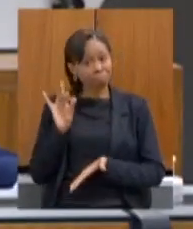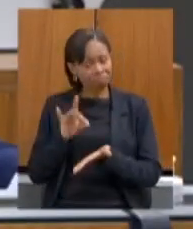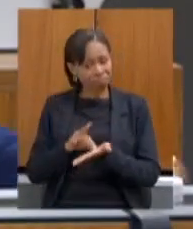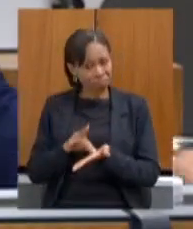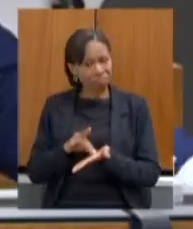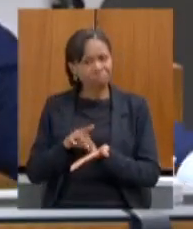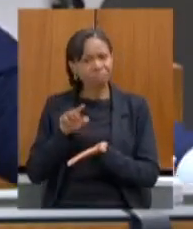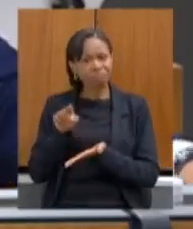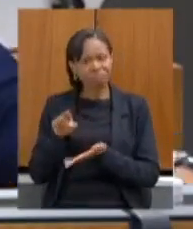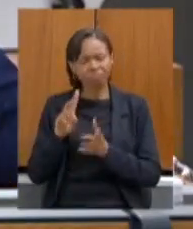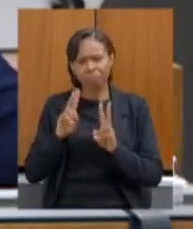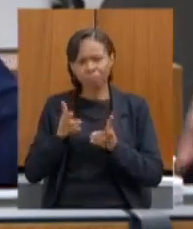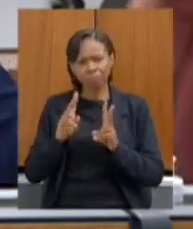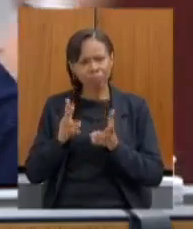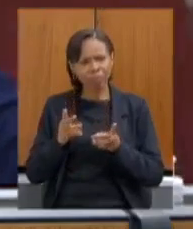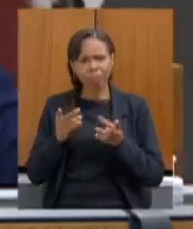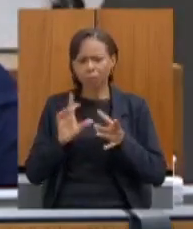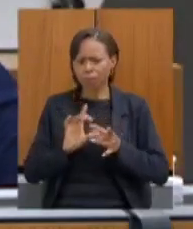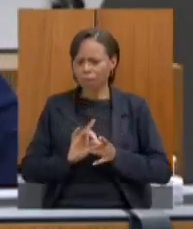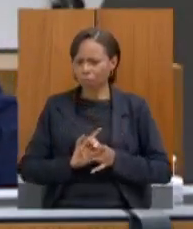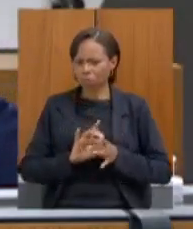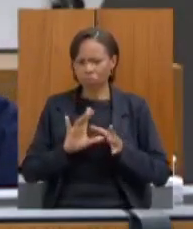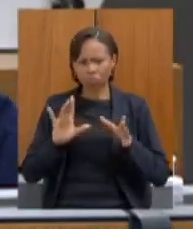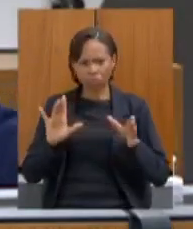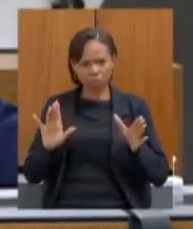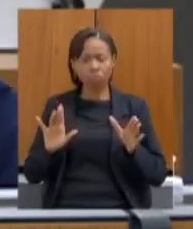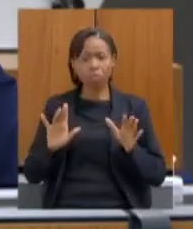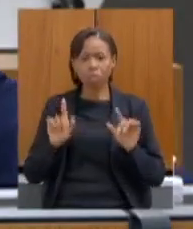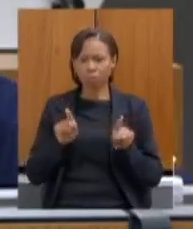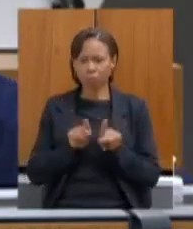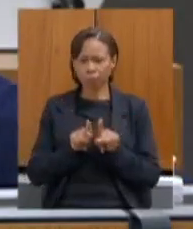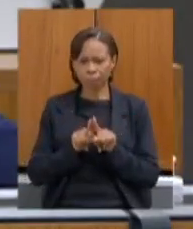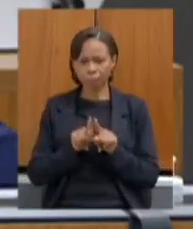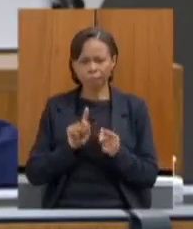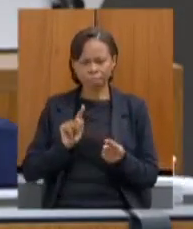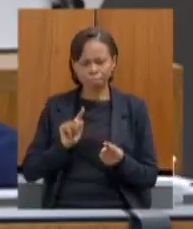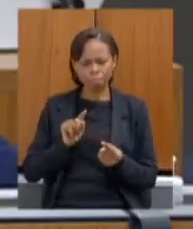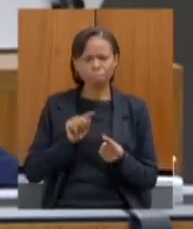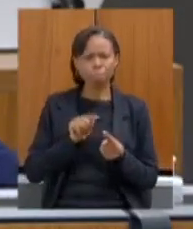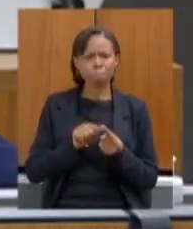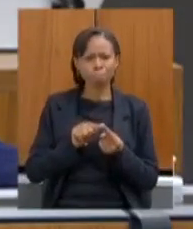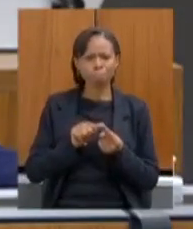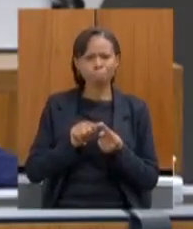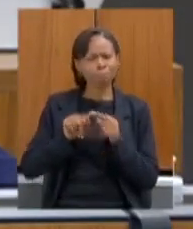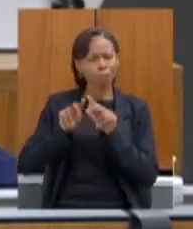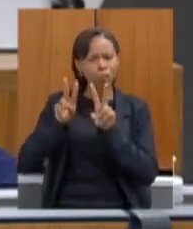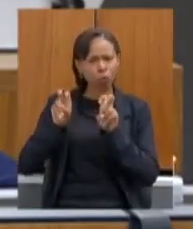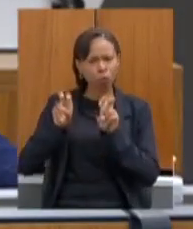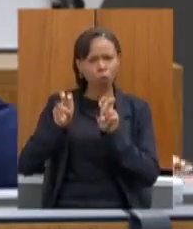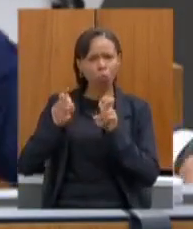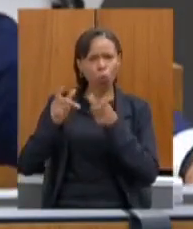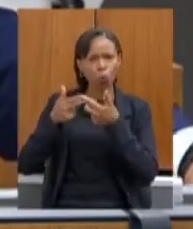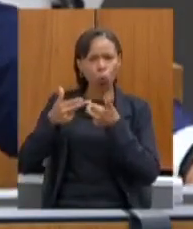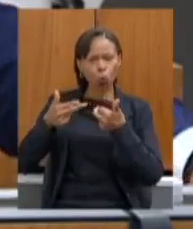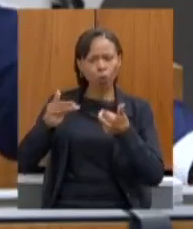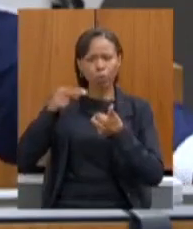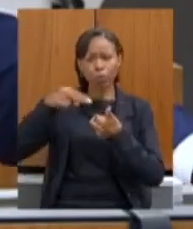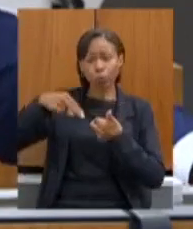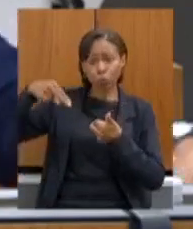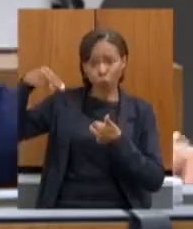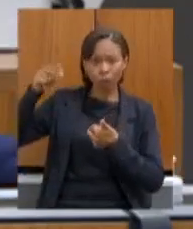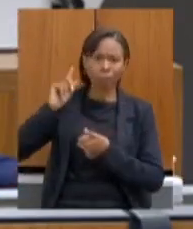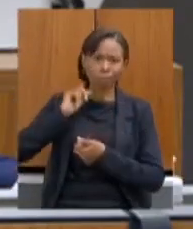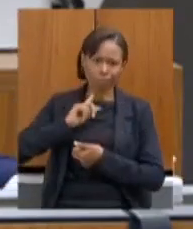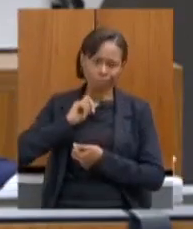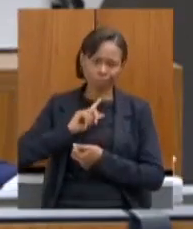muito receptivo e propositivo, também, em relação às questões do norte do nosso Estado. Sobre a CEMIG,